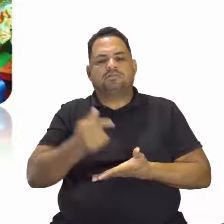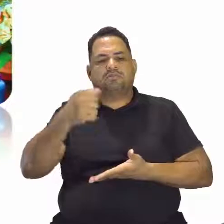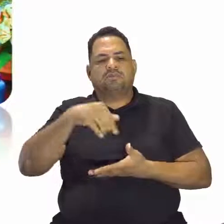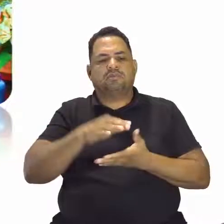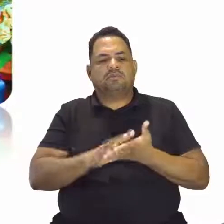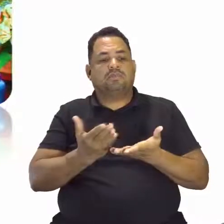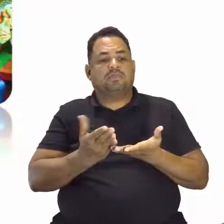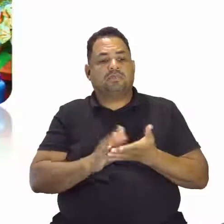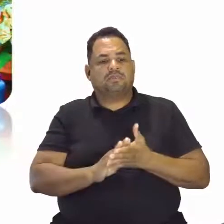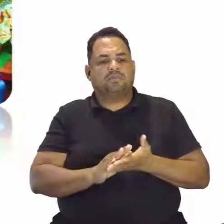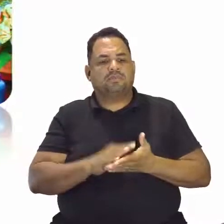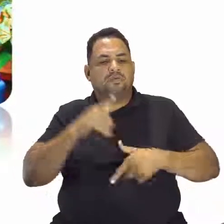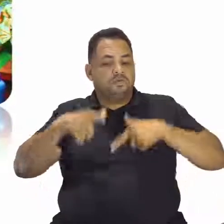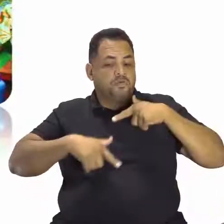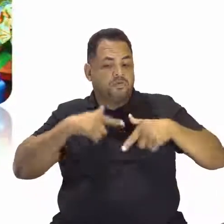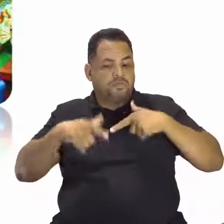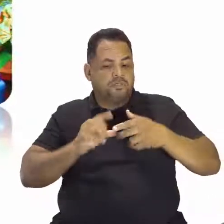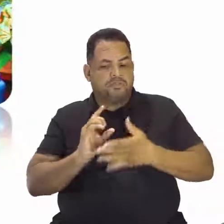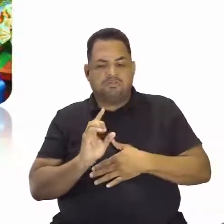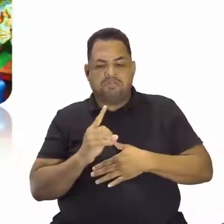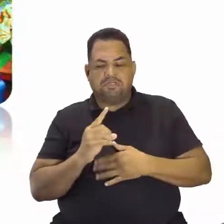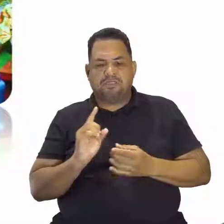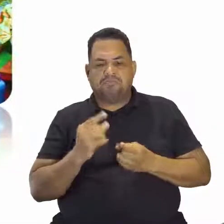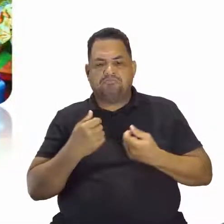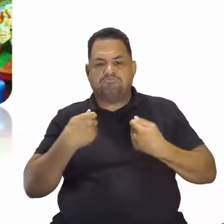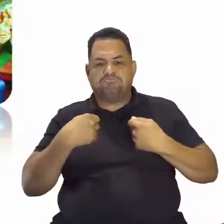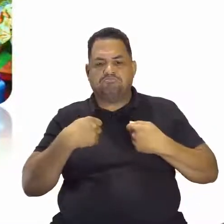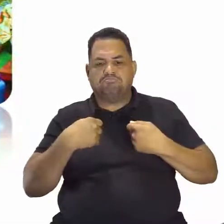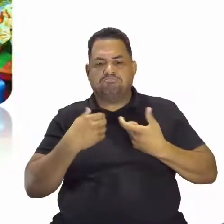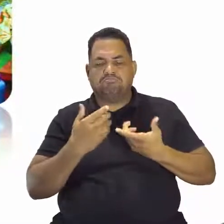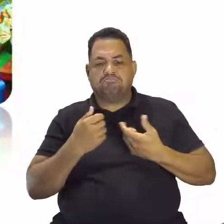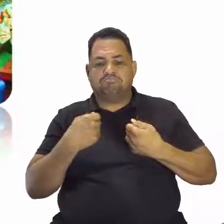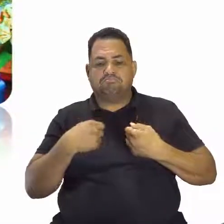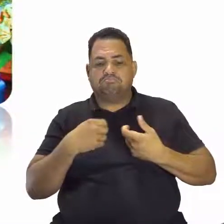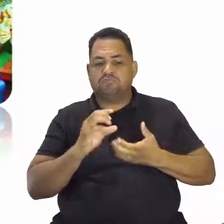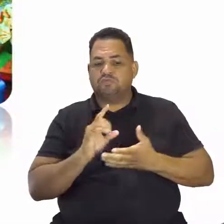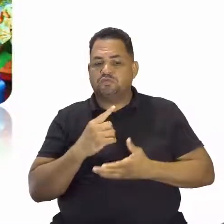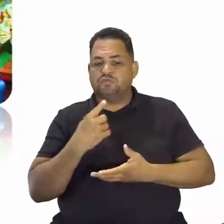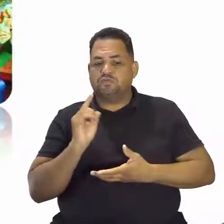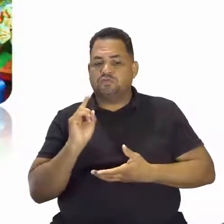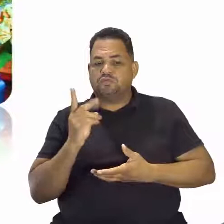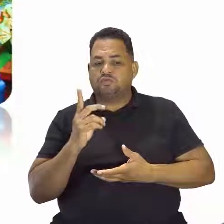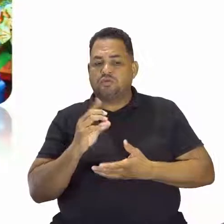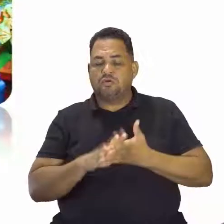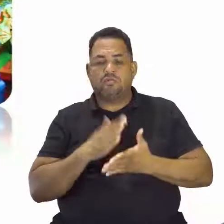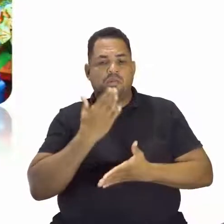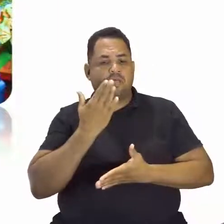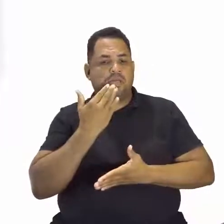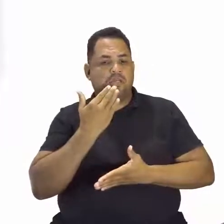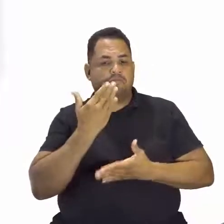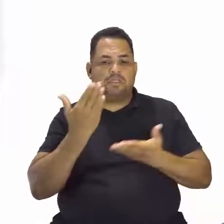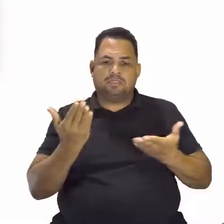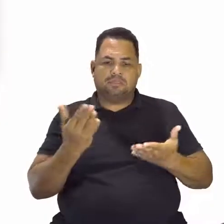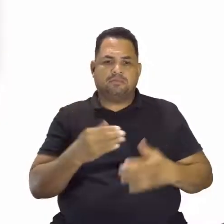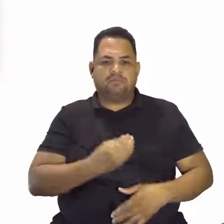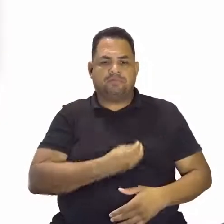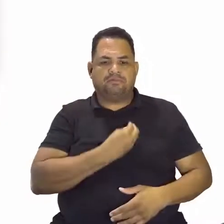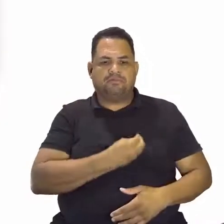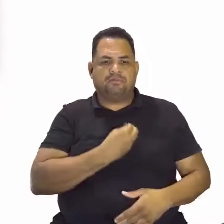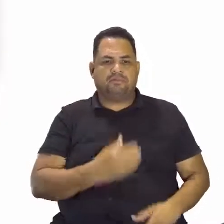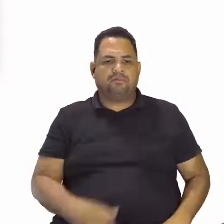pela subsistência, pela sobrevivência. A relação é outra. A relação aqui é outra, né? E